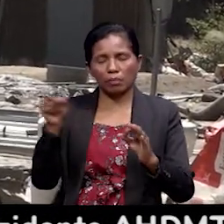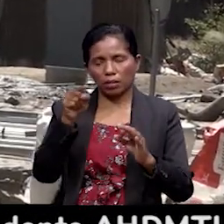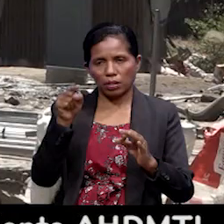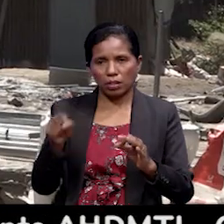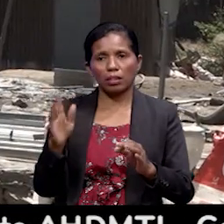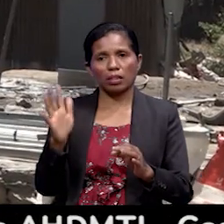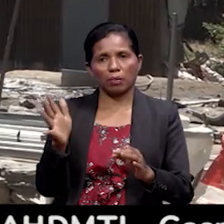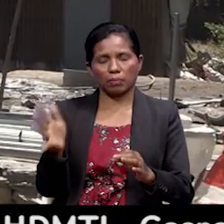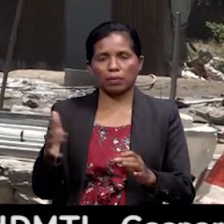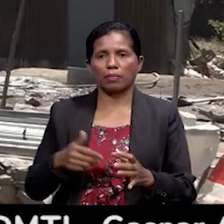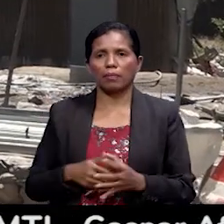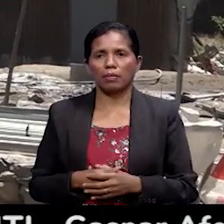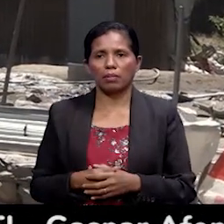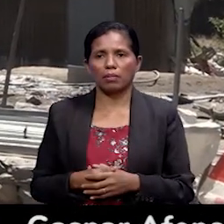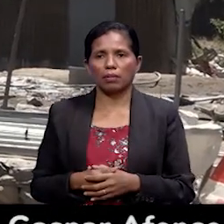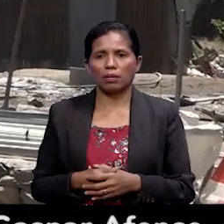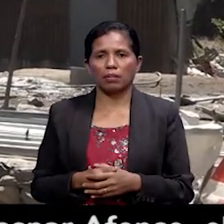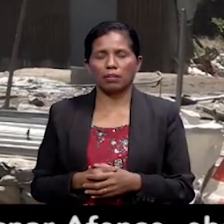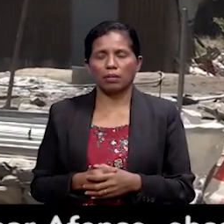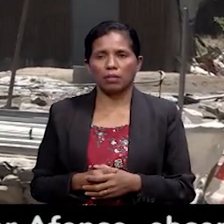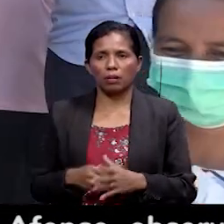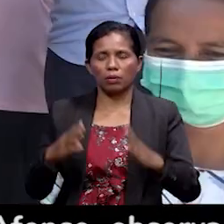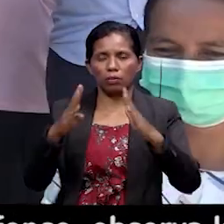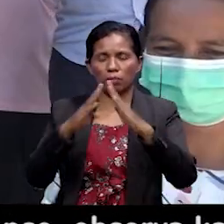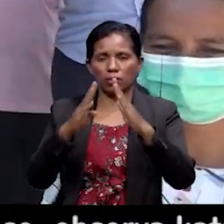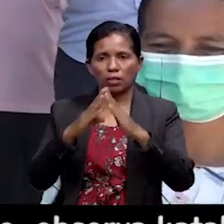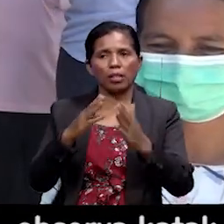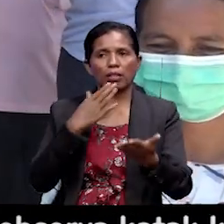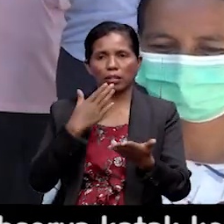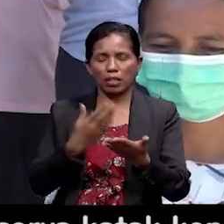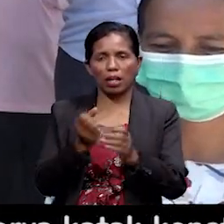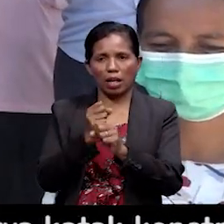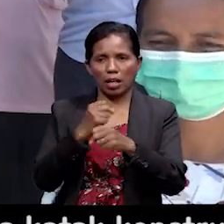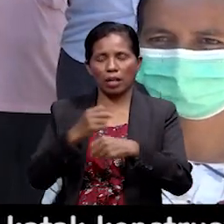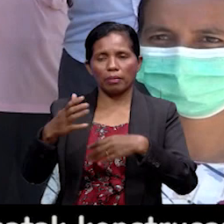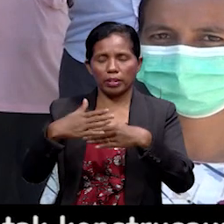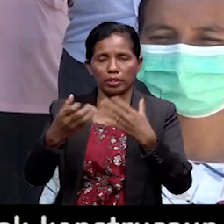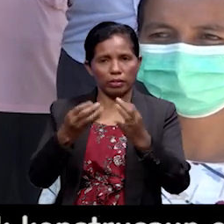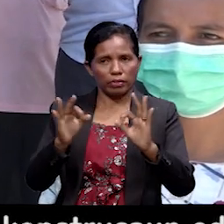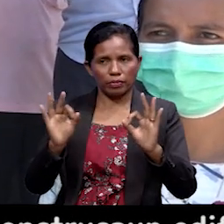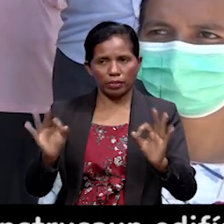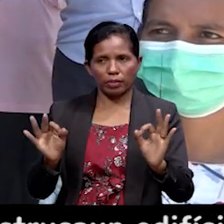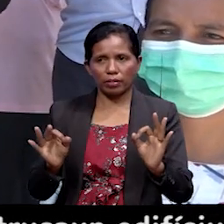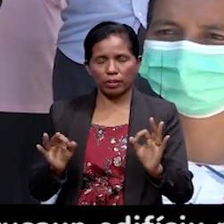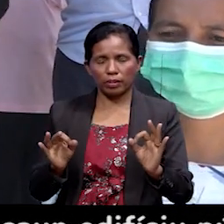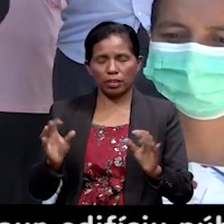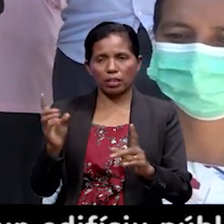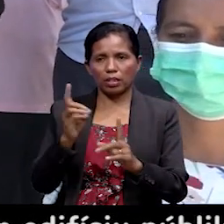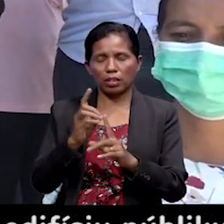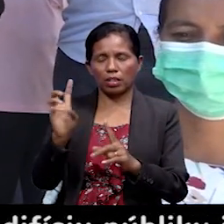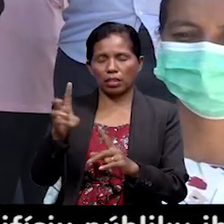Limanulu. Uma de progresso, ahuro início lançamento dia 16